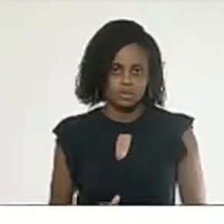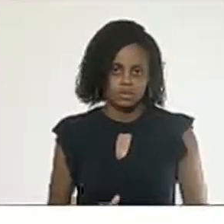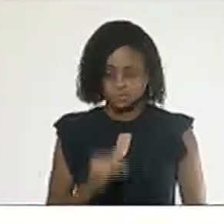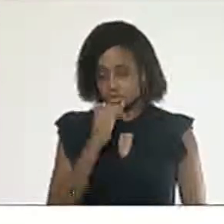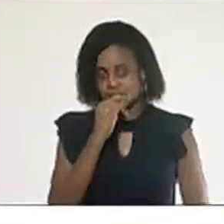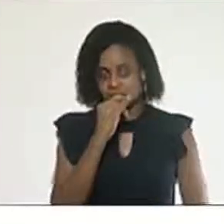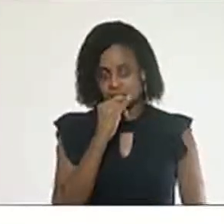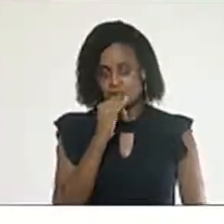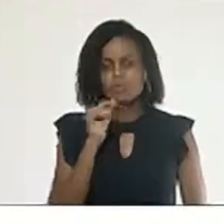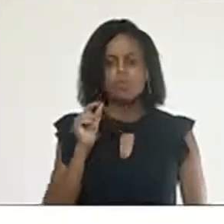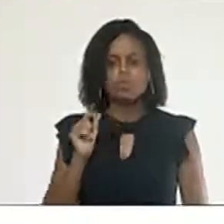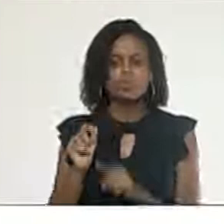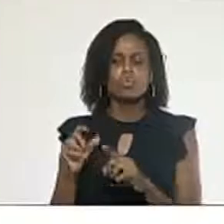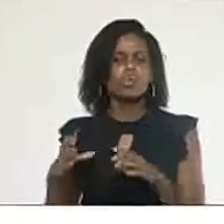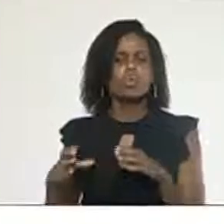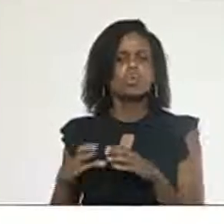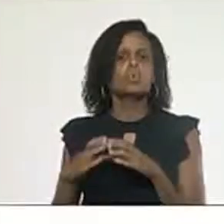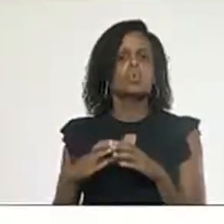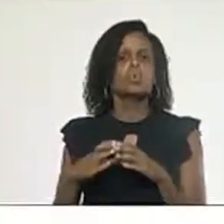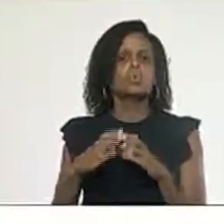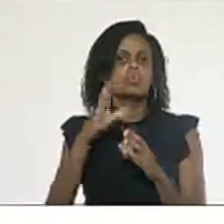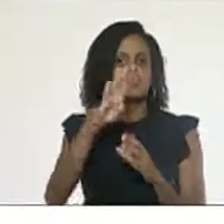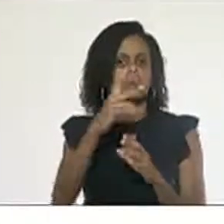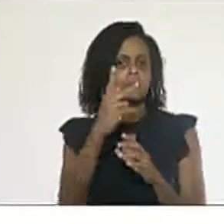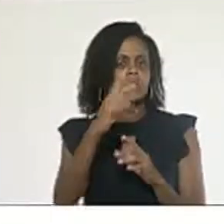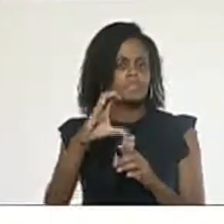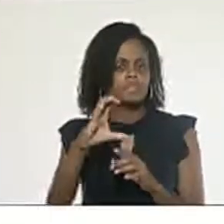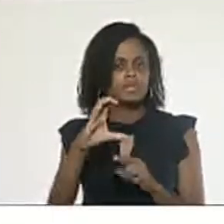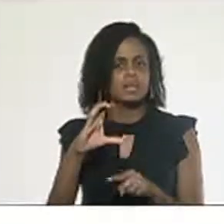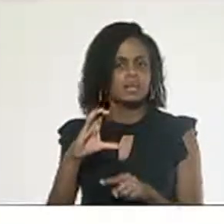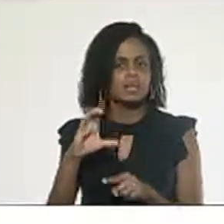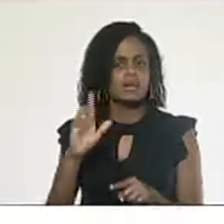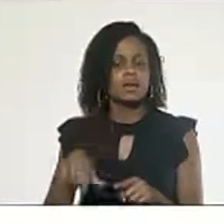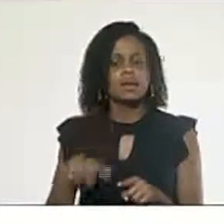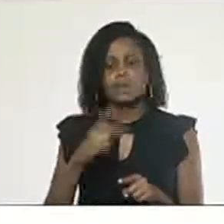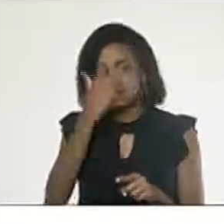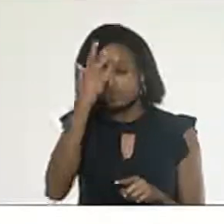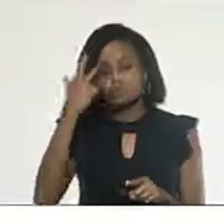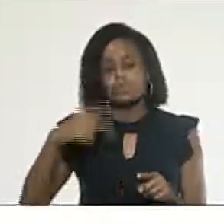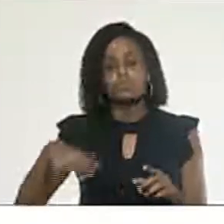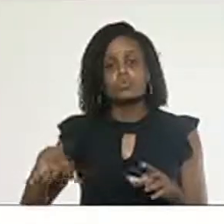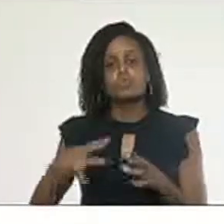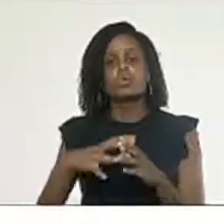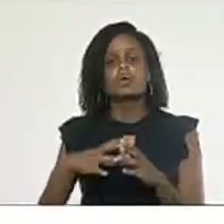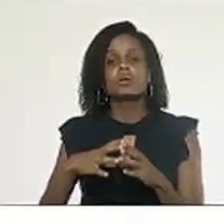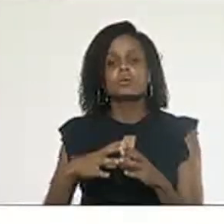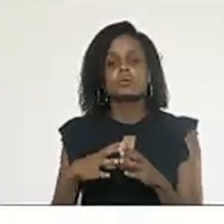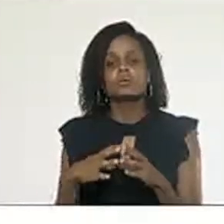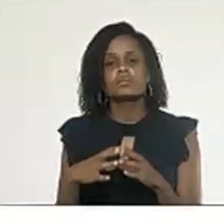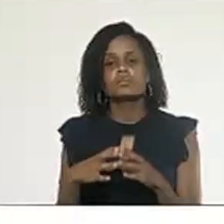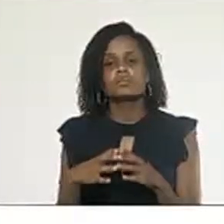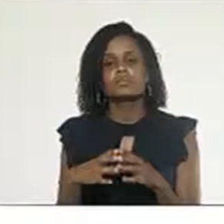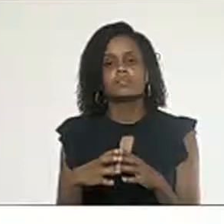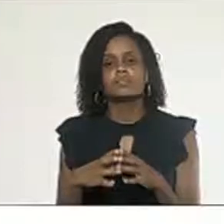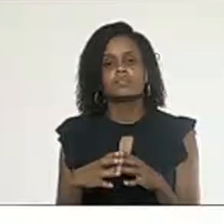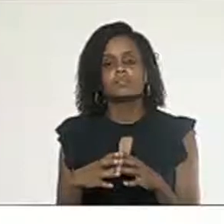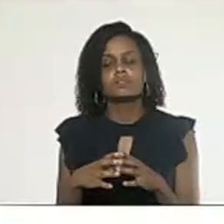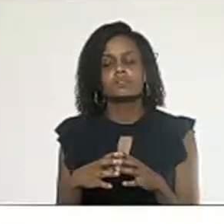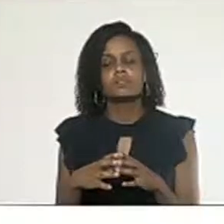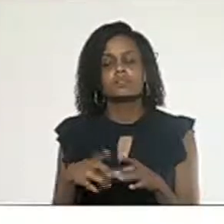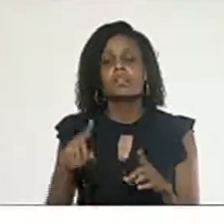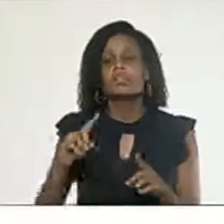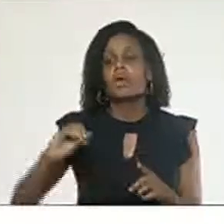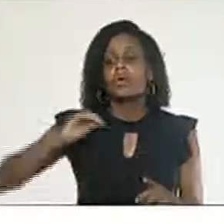quem é que está nesse benefício, é justamente aquelas pessoas que reúnem as condições de renda